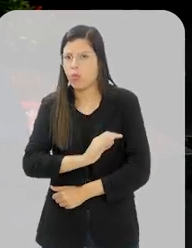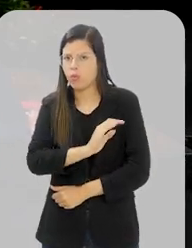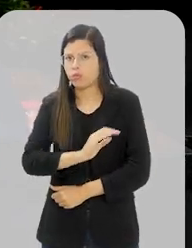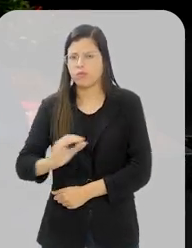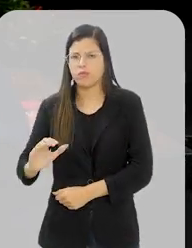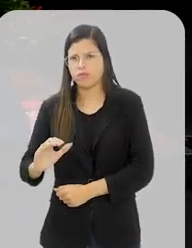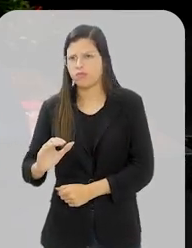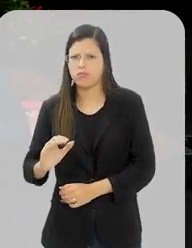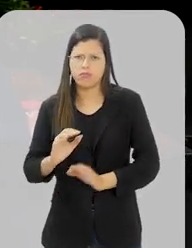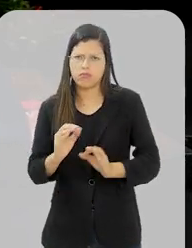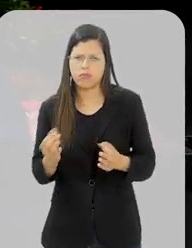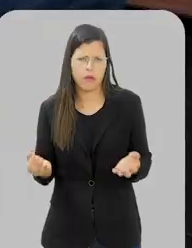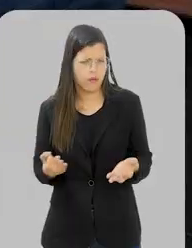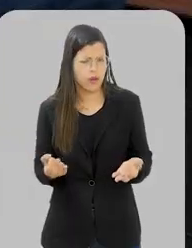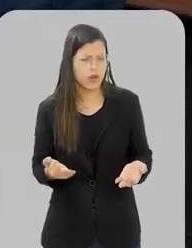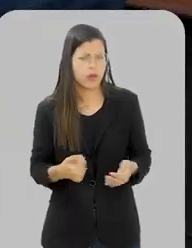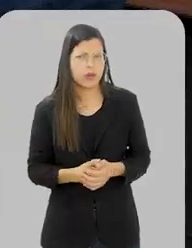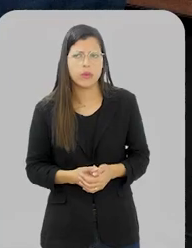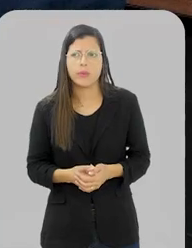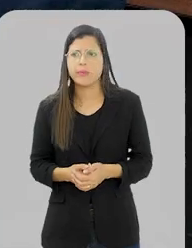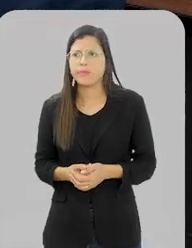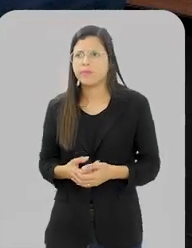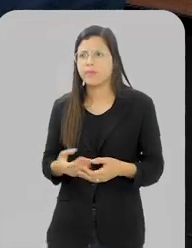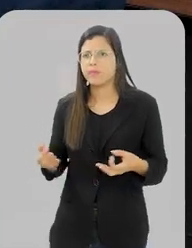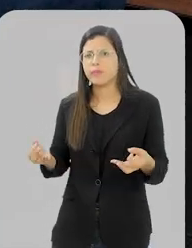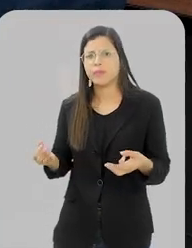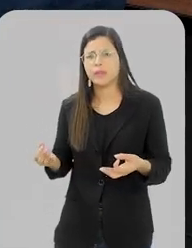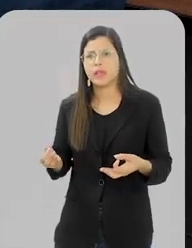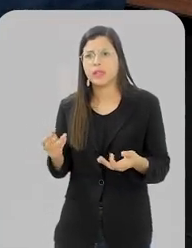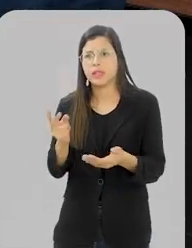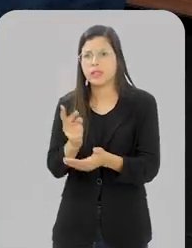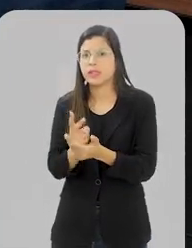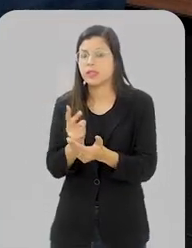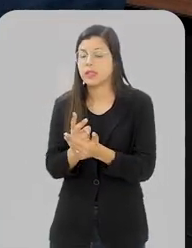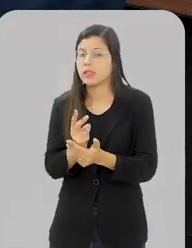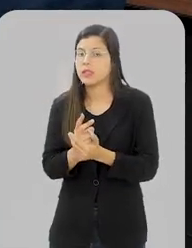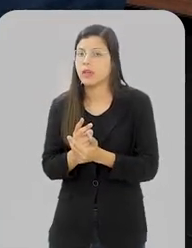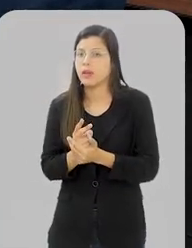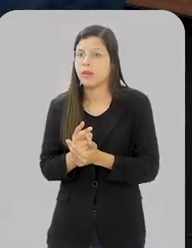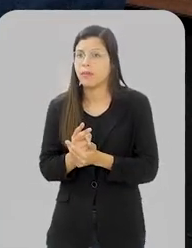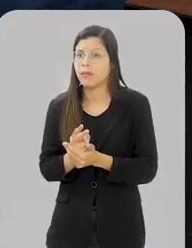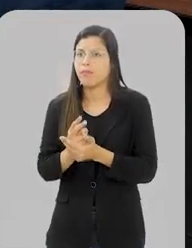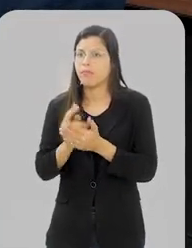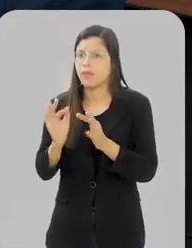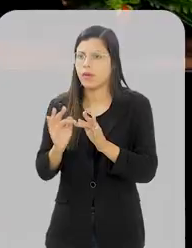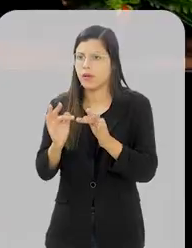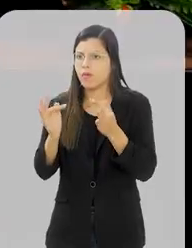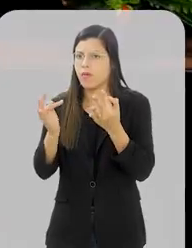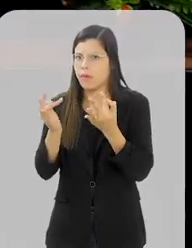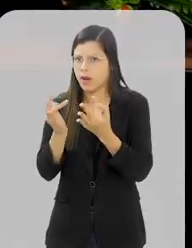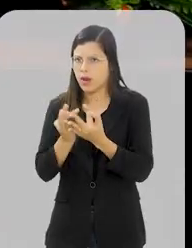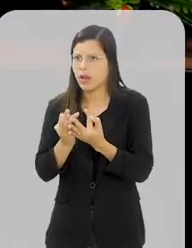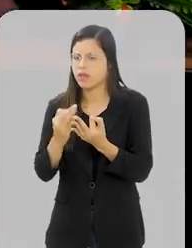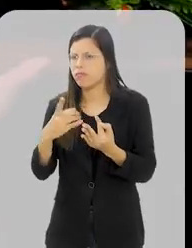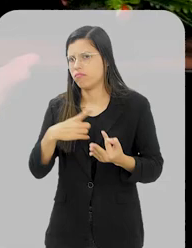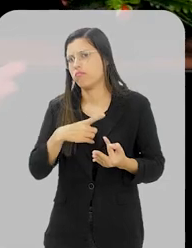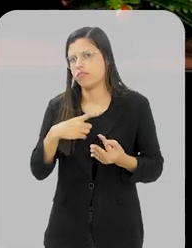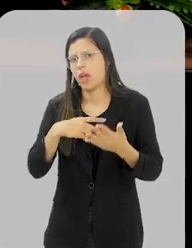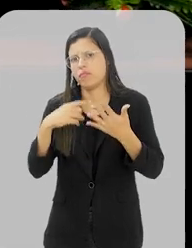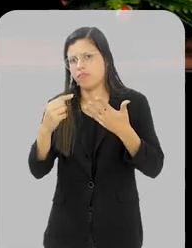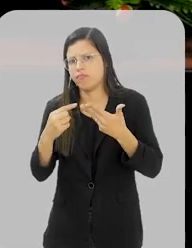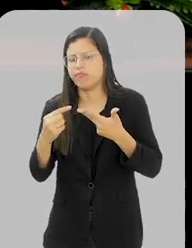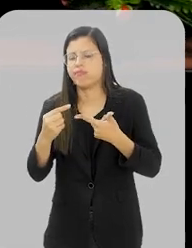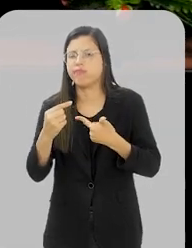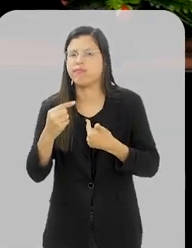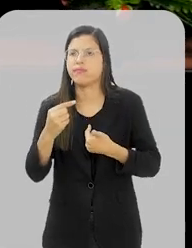eu acho que isso é o perfeito perfeito é É lógico que eh sempre sempre H Há questões familiares maiores que às